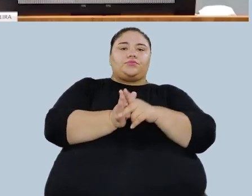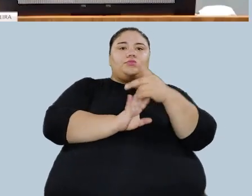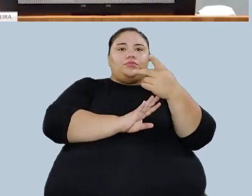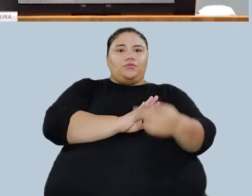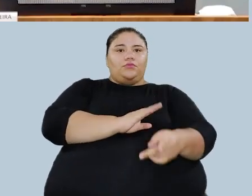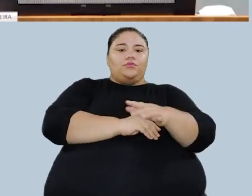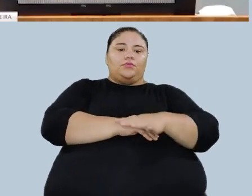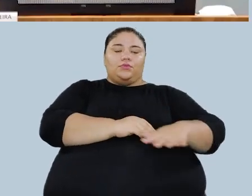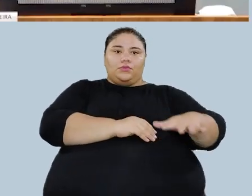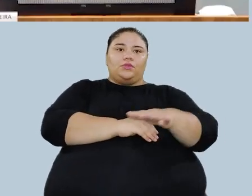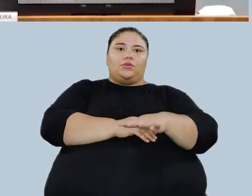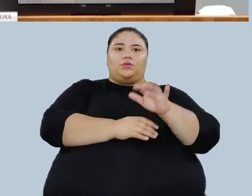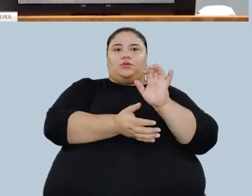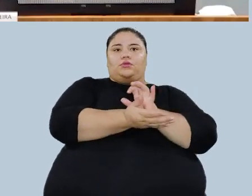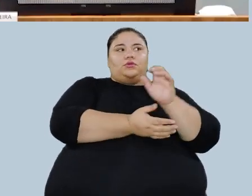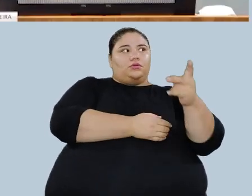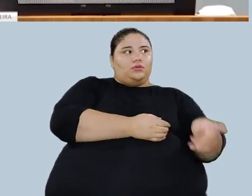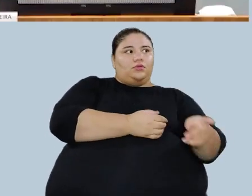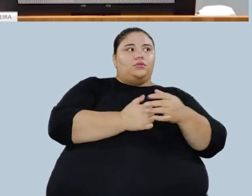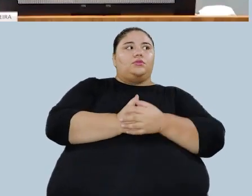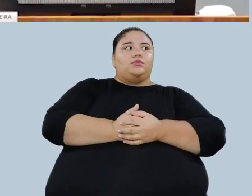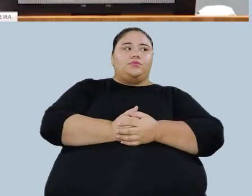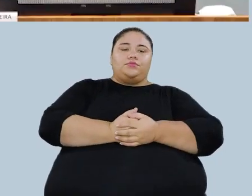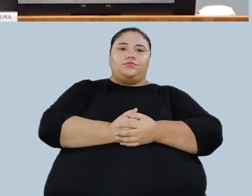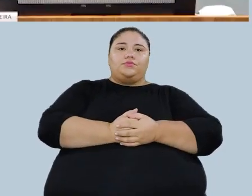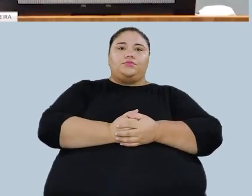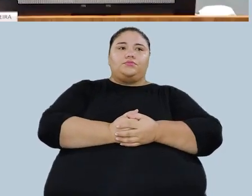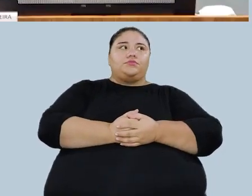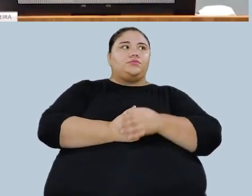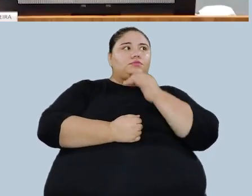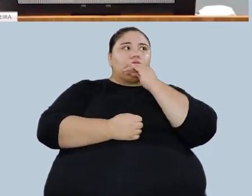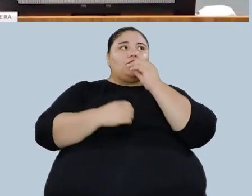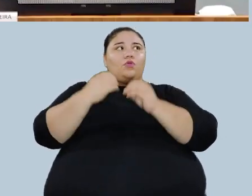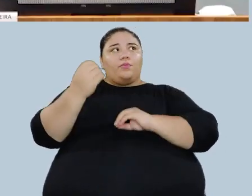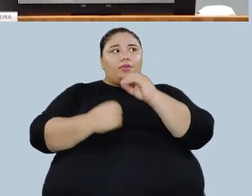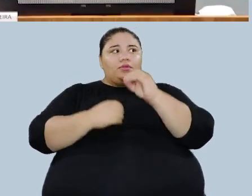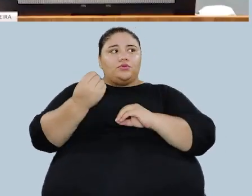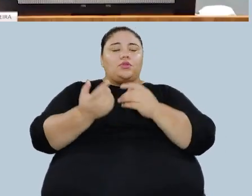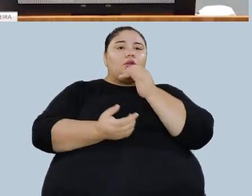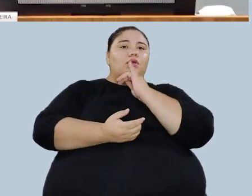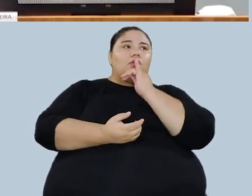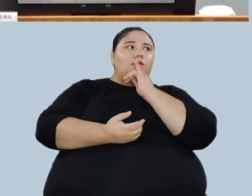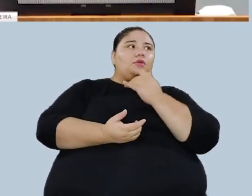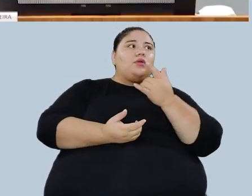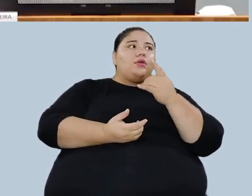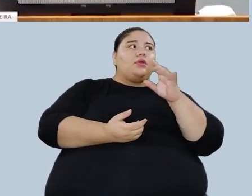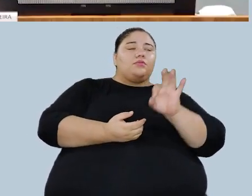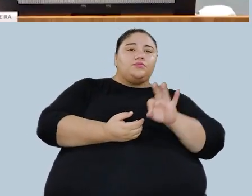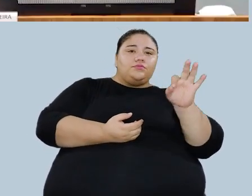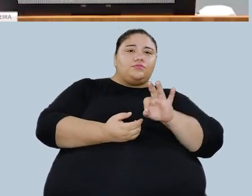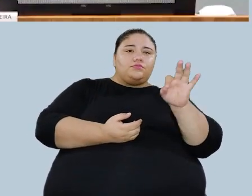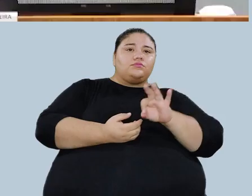próprio nesse campo. Né? Nós temos, no caso operacional, então, a alíquota